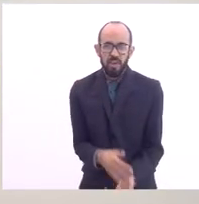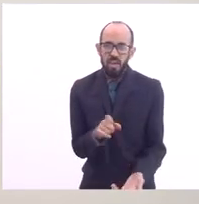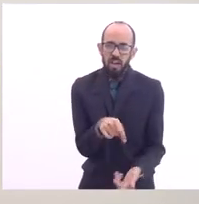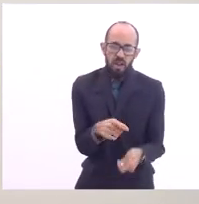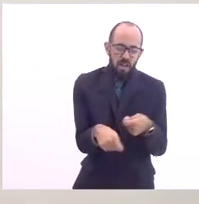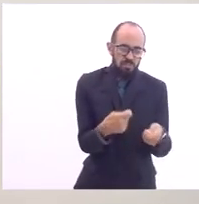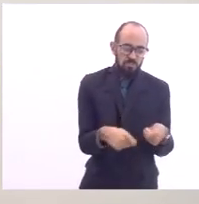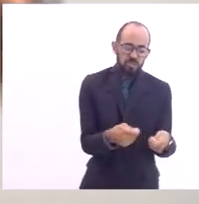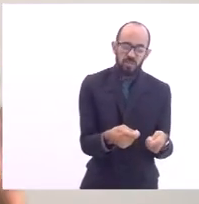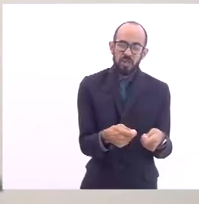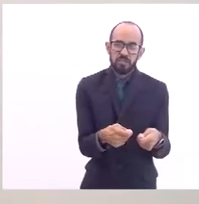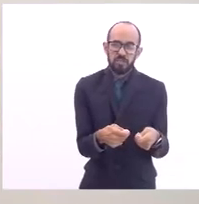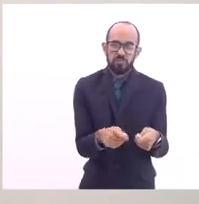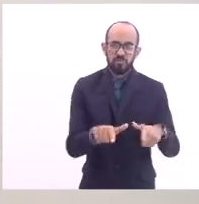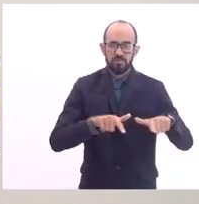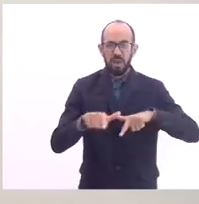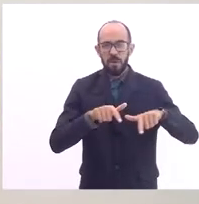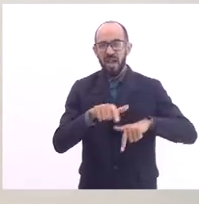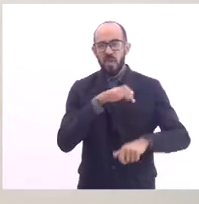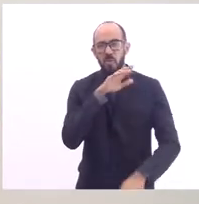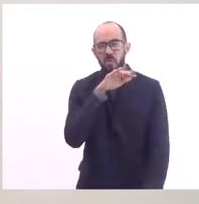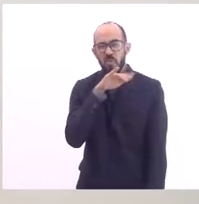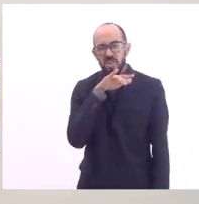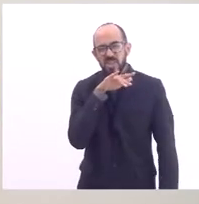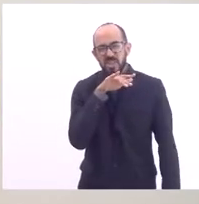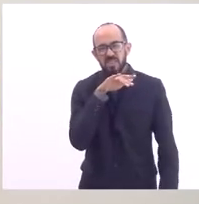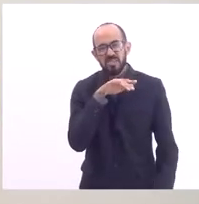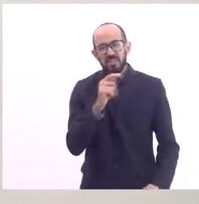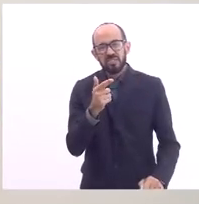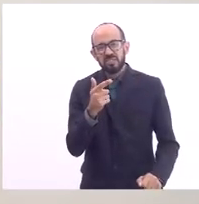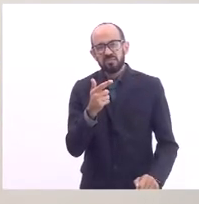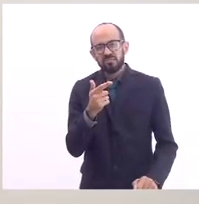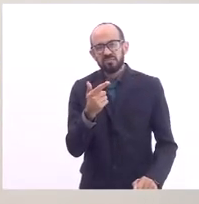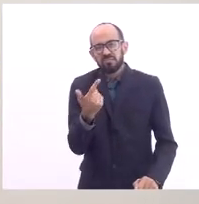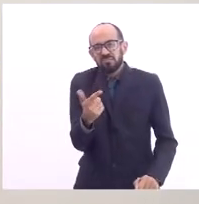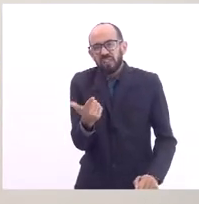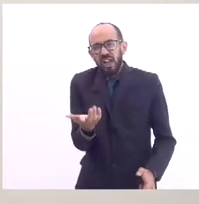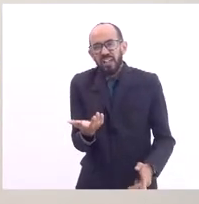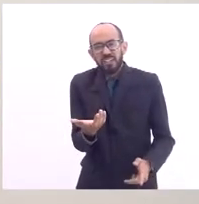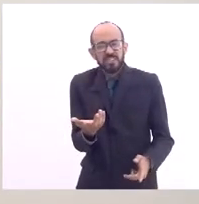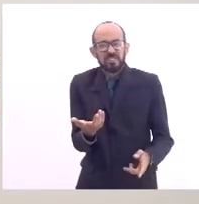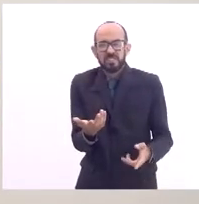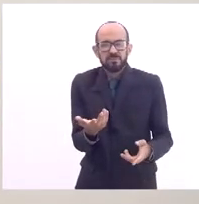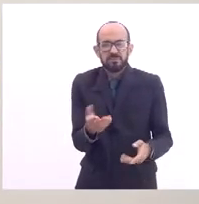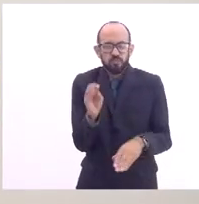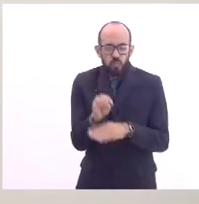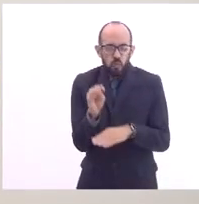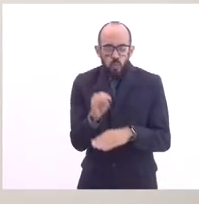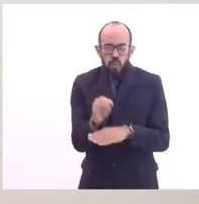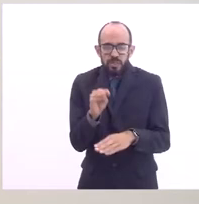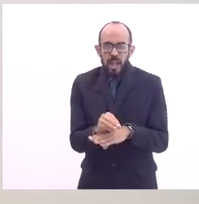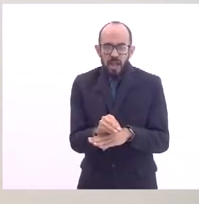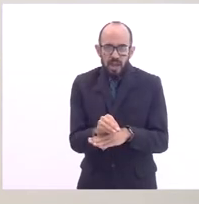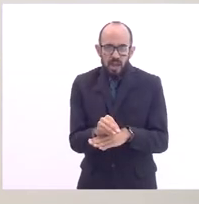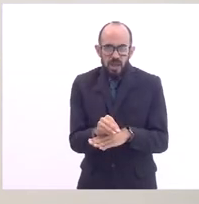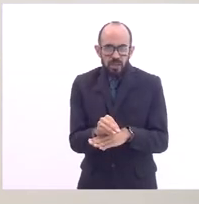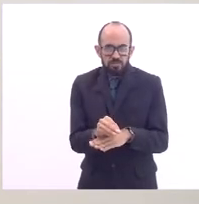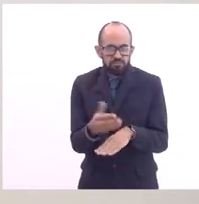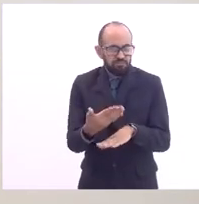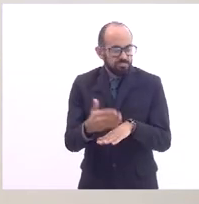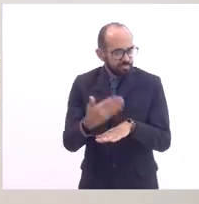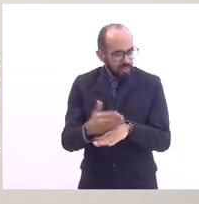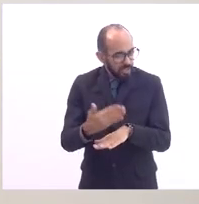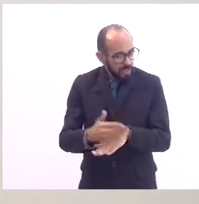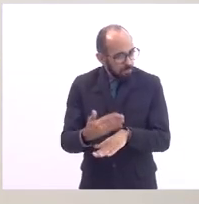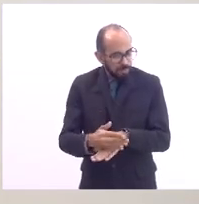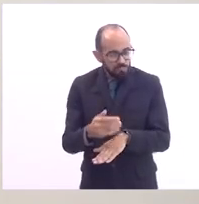que trabalha mal, entendeu? Que trabalha mal, que não não cuida, não dá treinamento aos